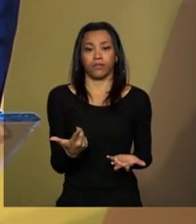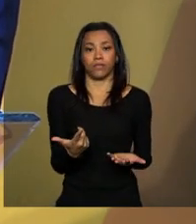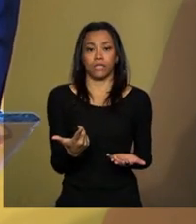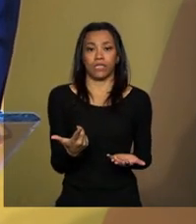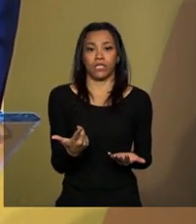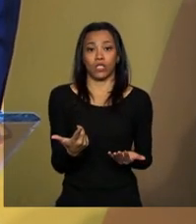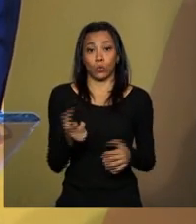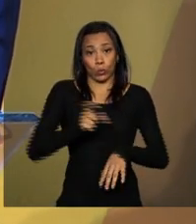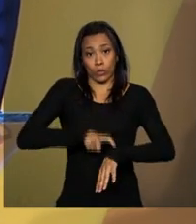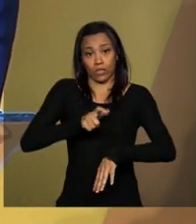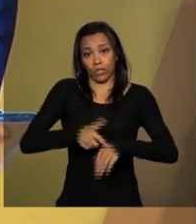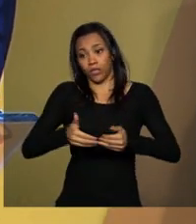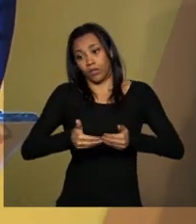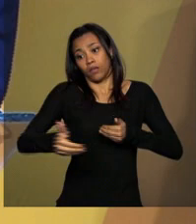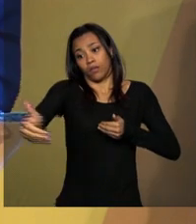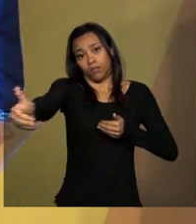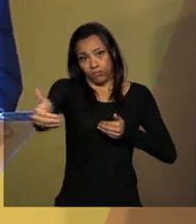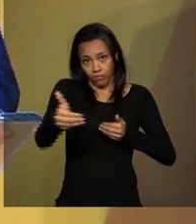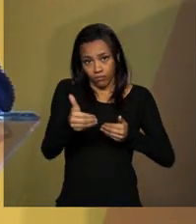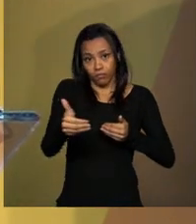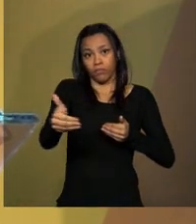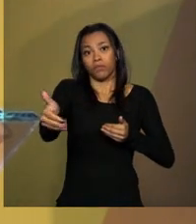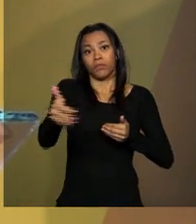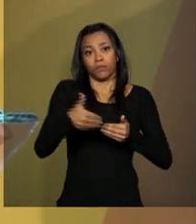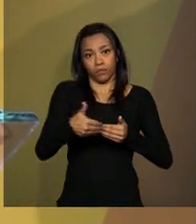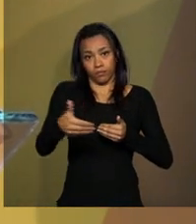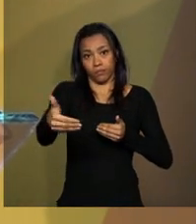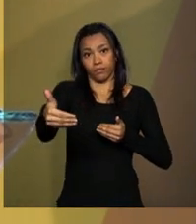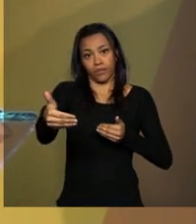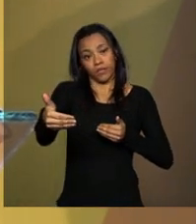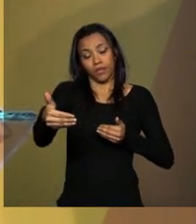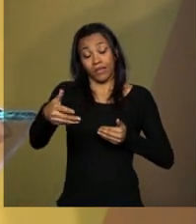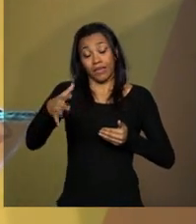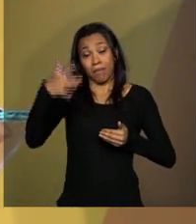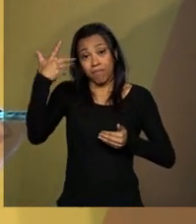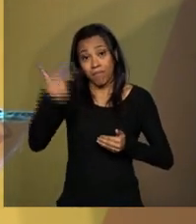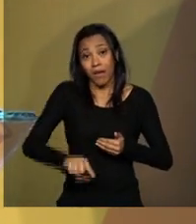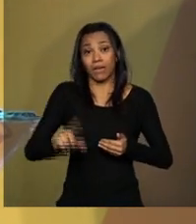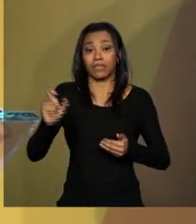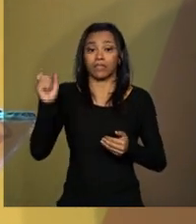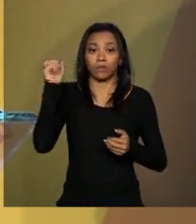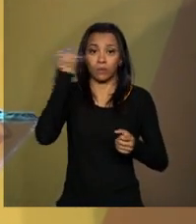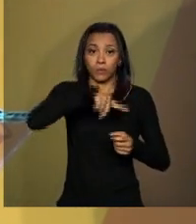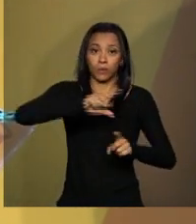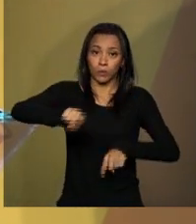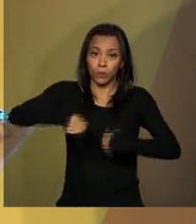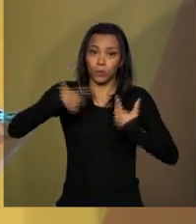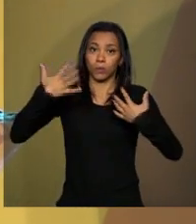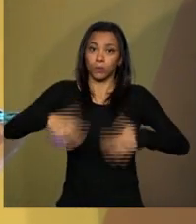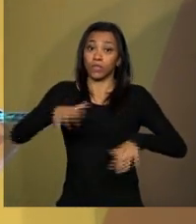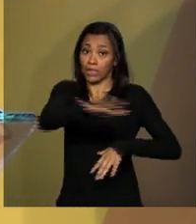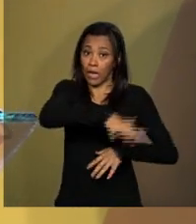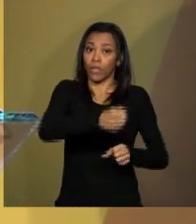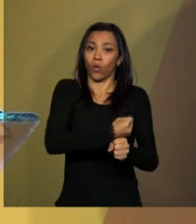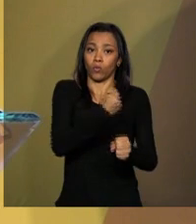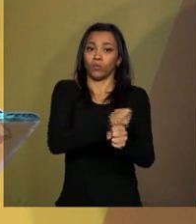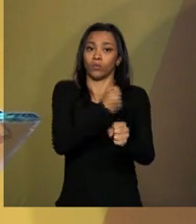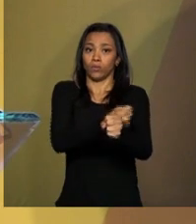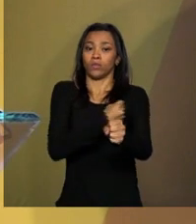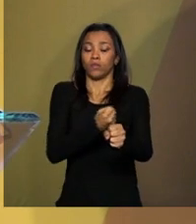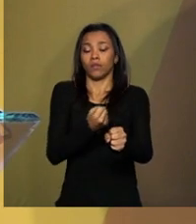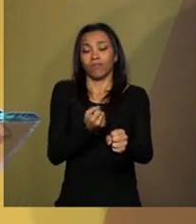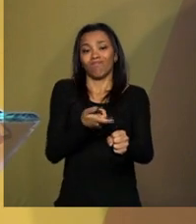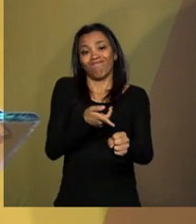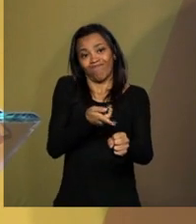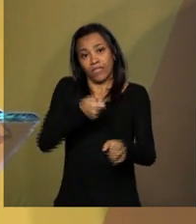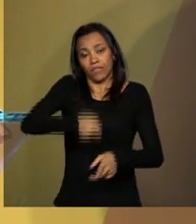o prazo mais que mais nos desafia ess essa fase de construção